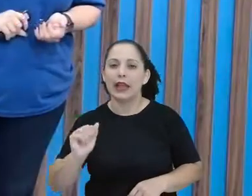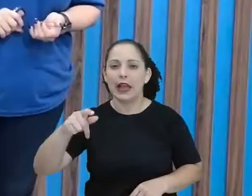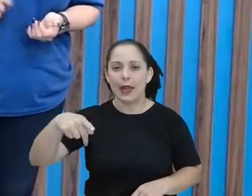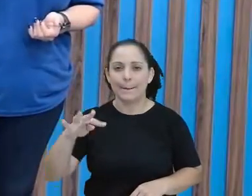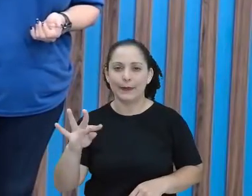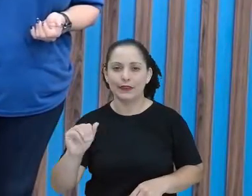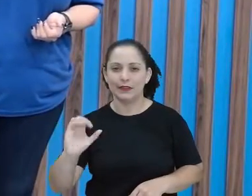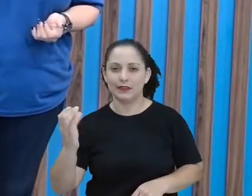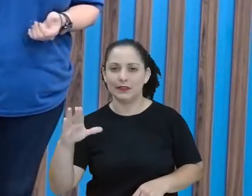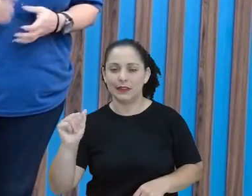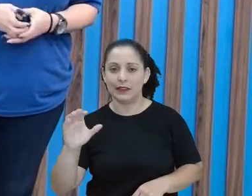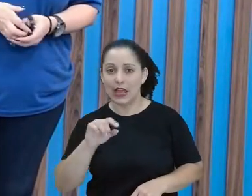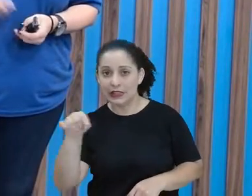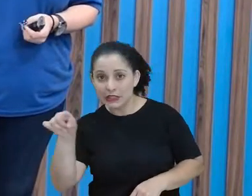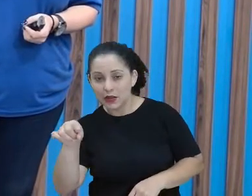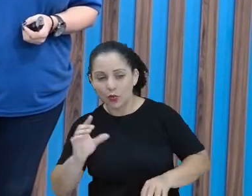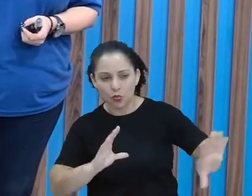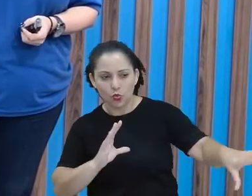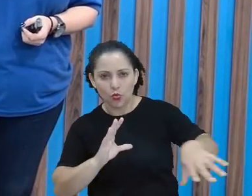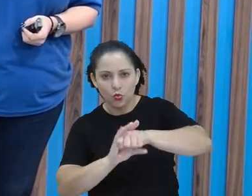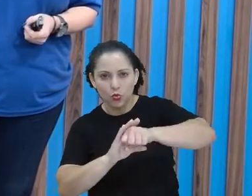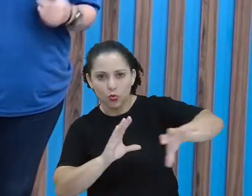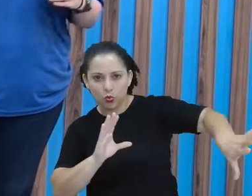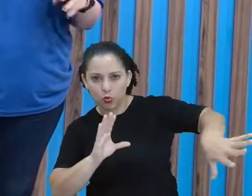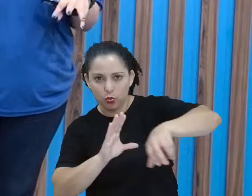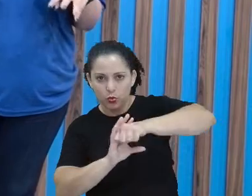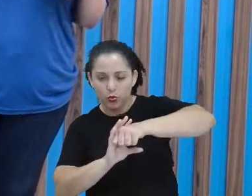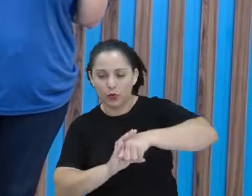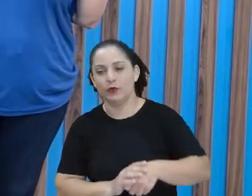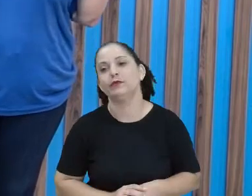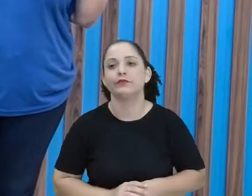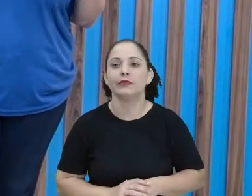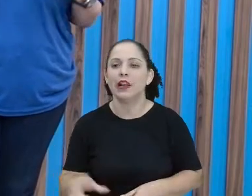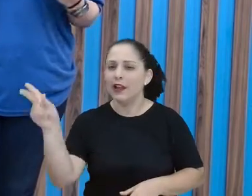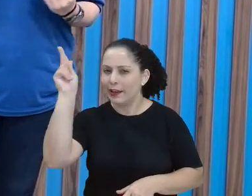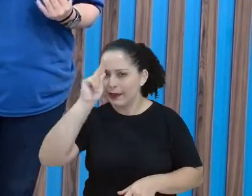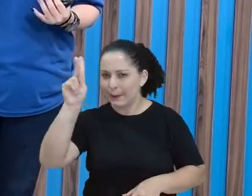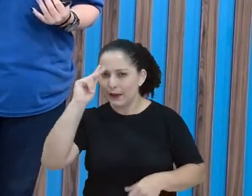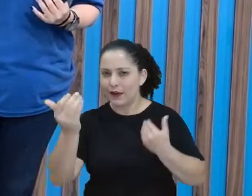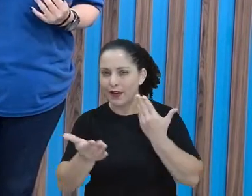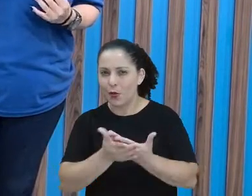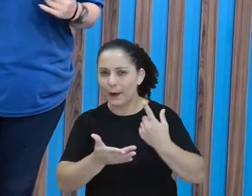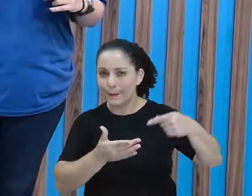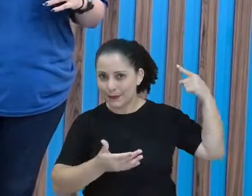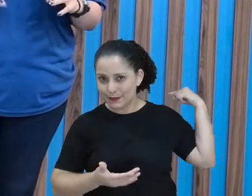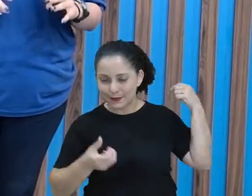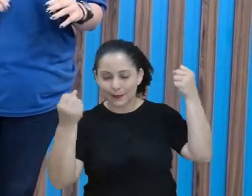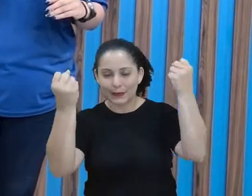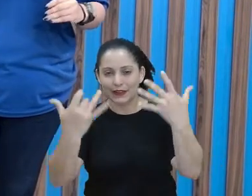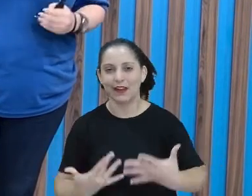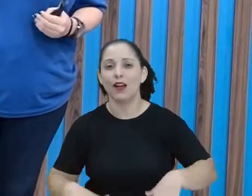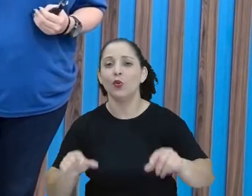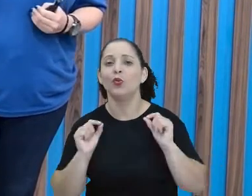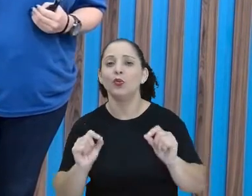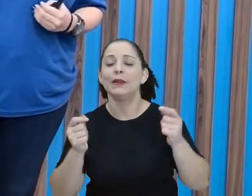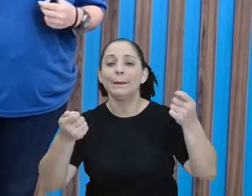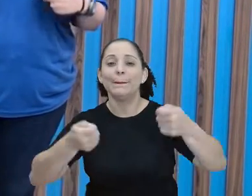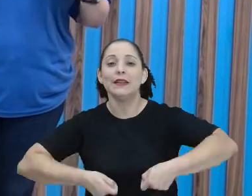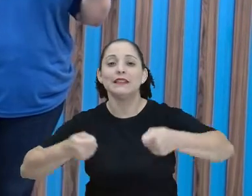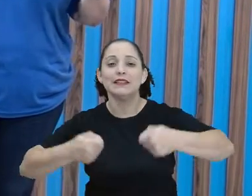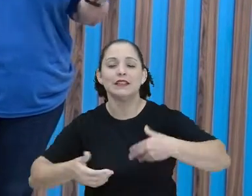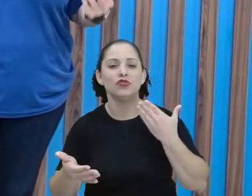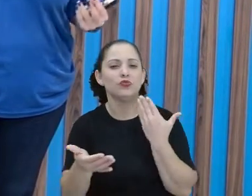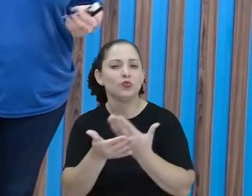gentileza. Então, lembra que eu falei na aula passada que a gente precisa fazer aquele